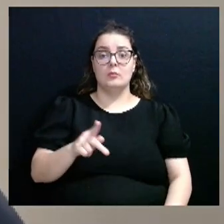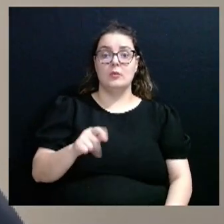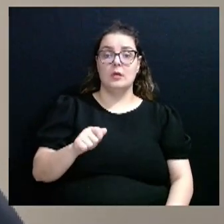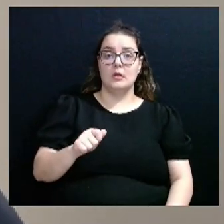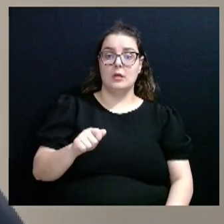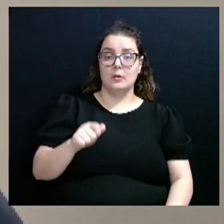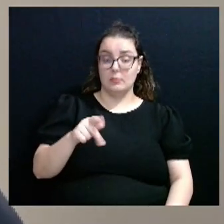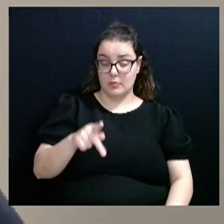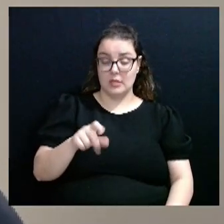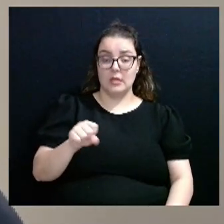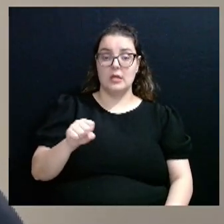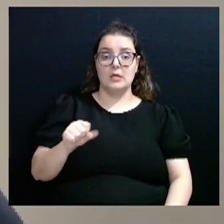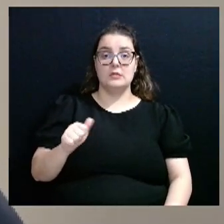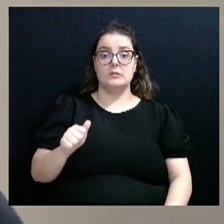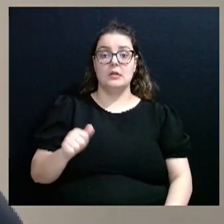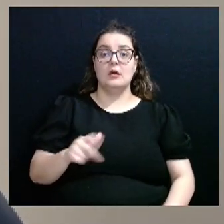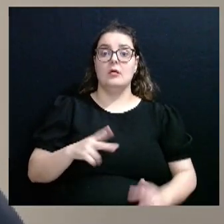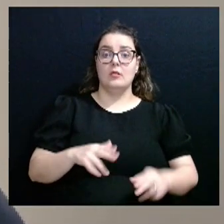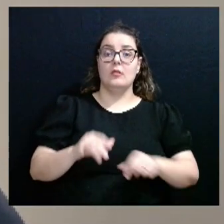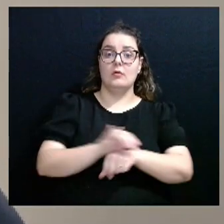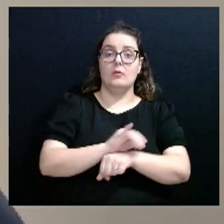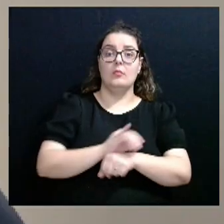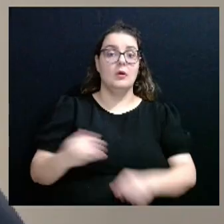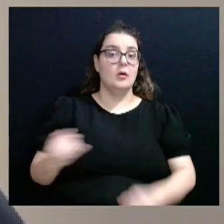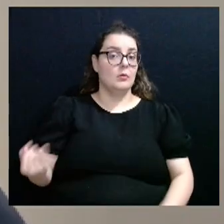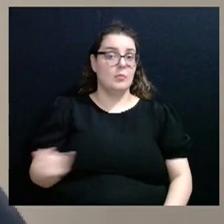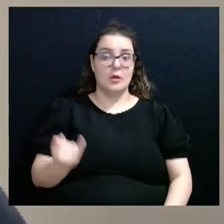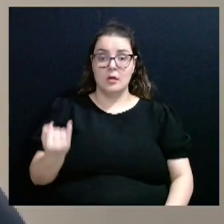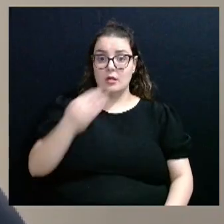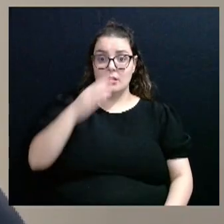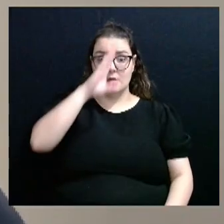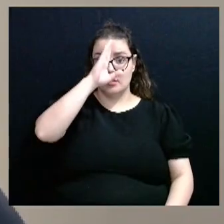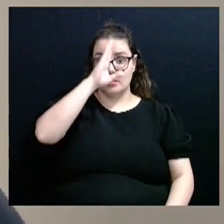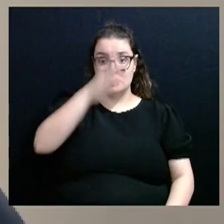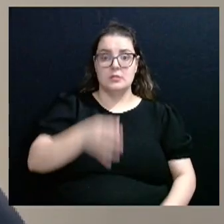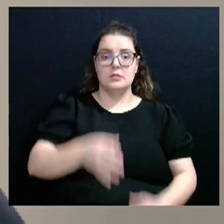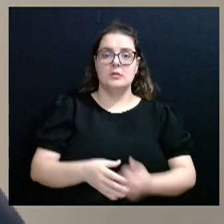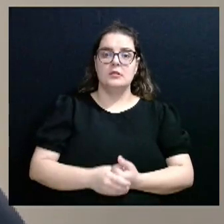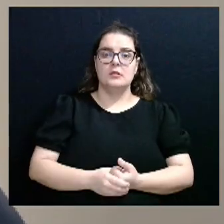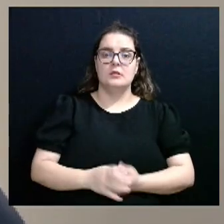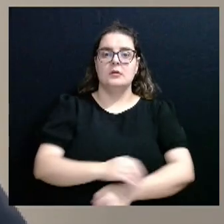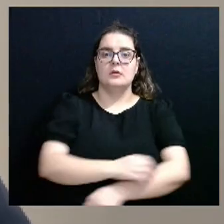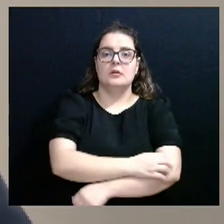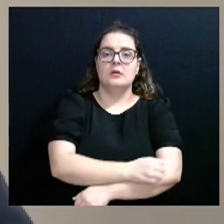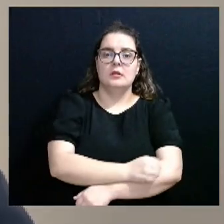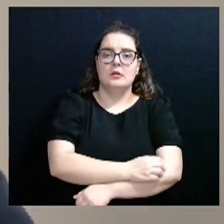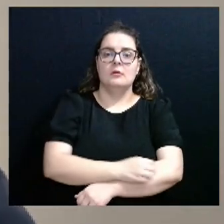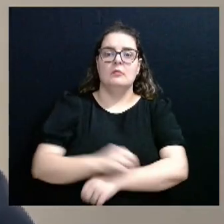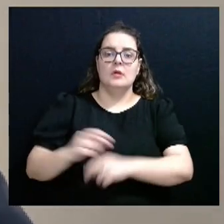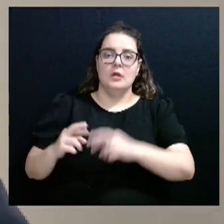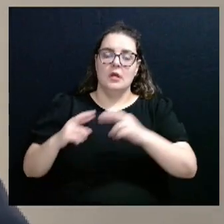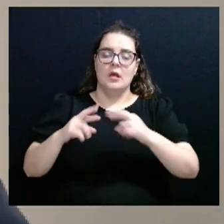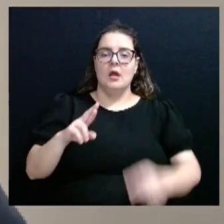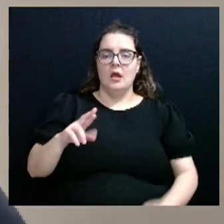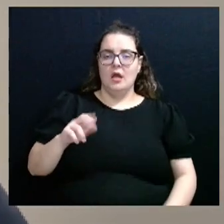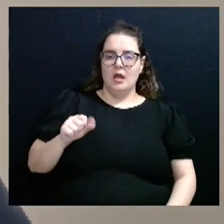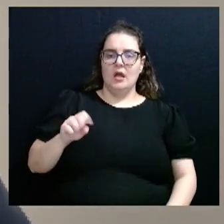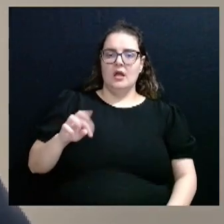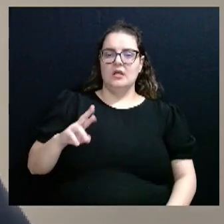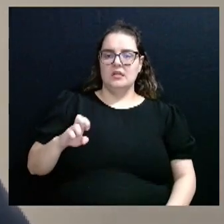como ferramenta fundamental para rastreamento, né? Então, o que quer dizer rastrear,